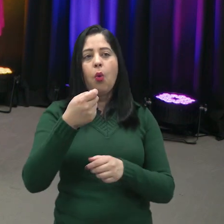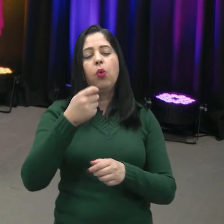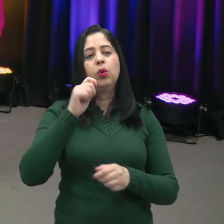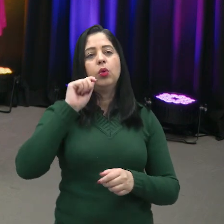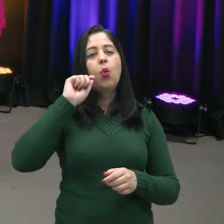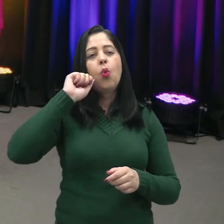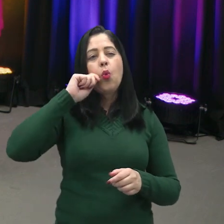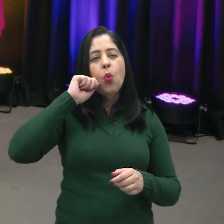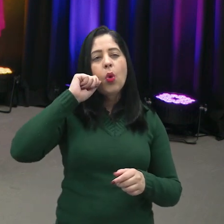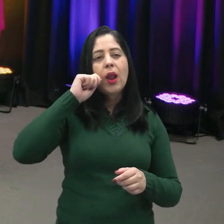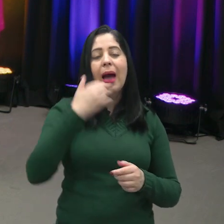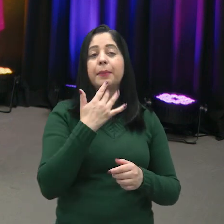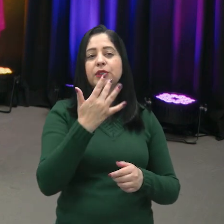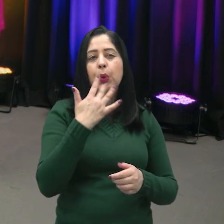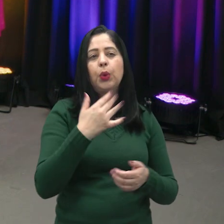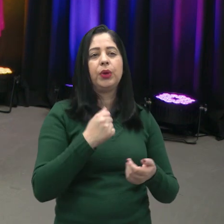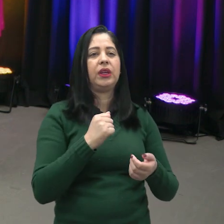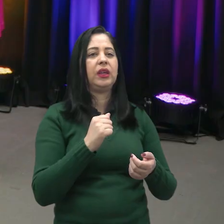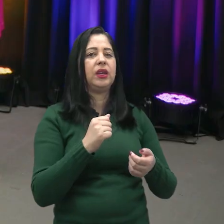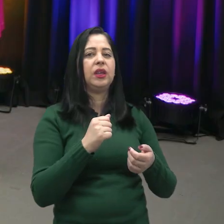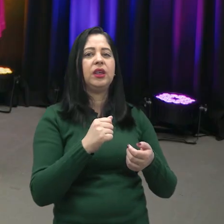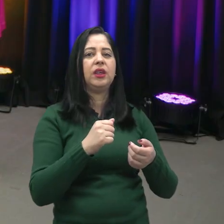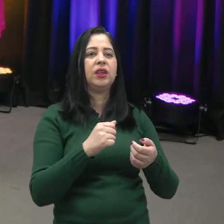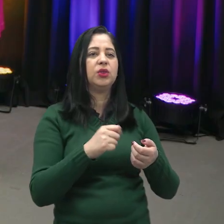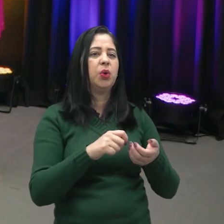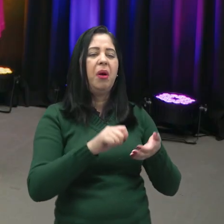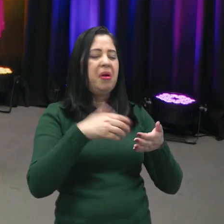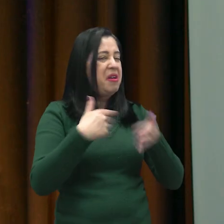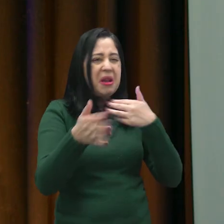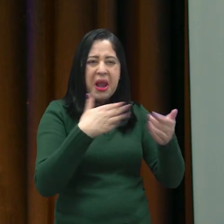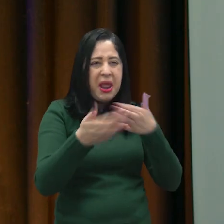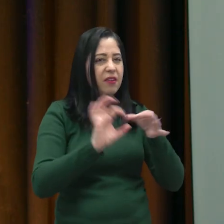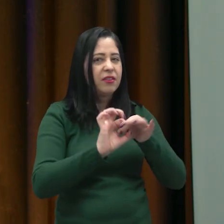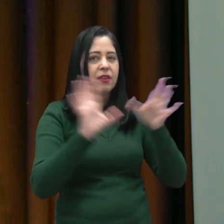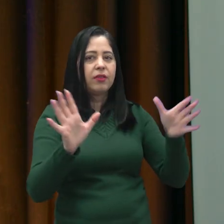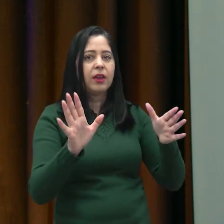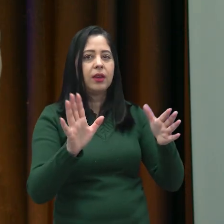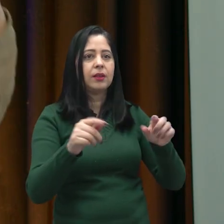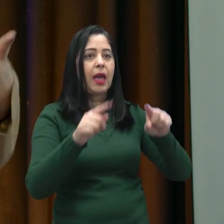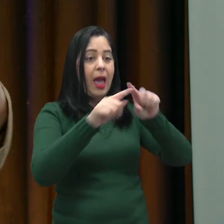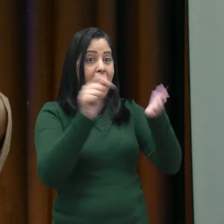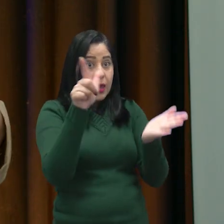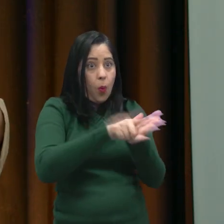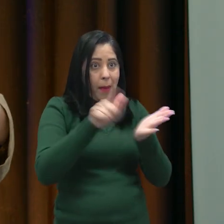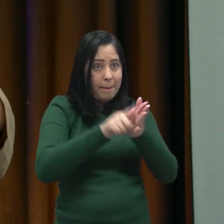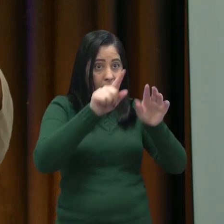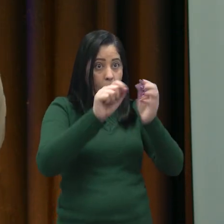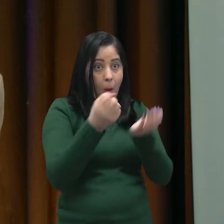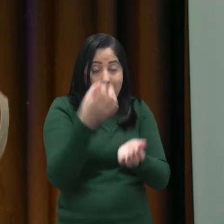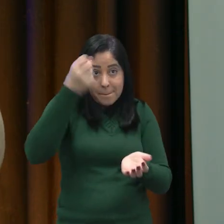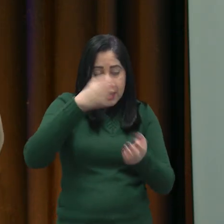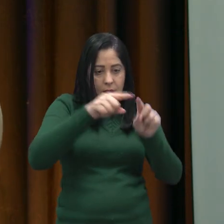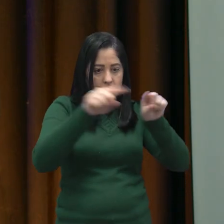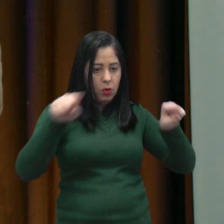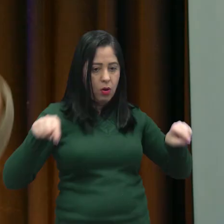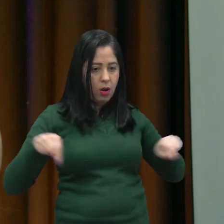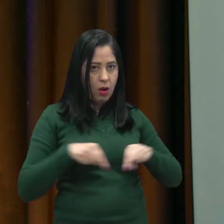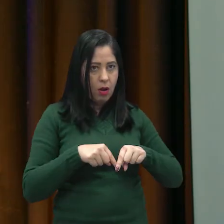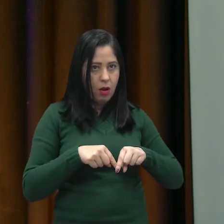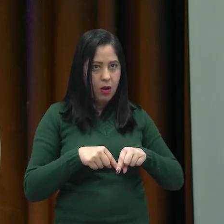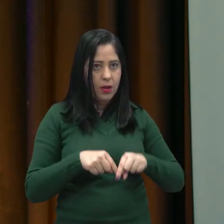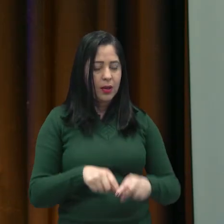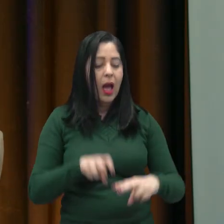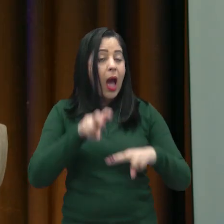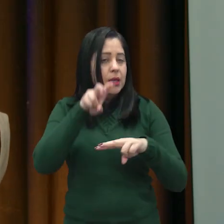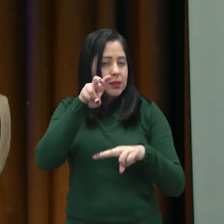em casa, né? Um lápis de cor, uma tinta guache, aquarela, um giz de cera, o que tiver, e uma folha em